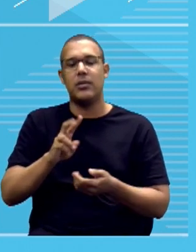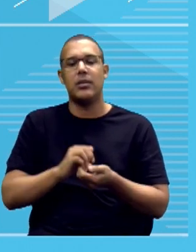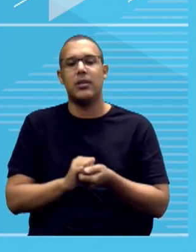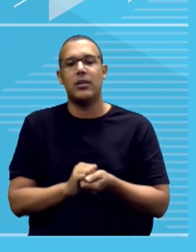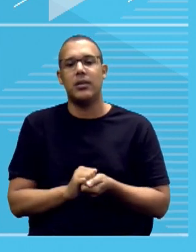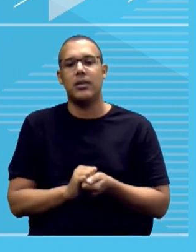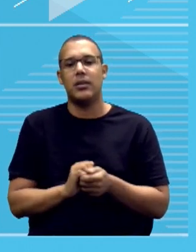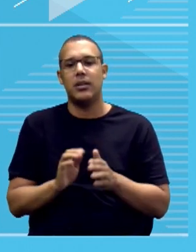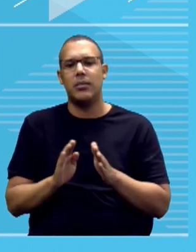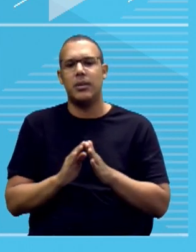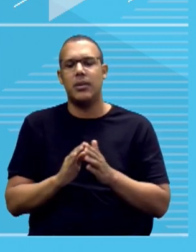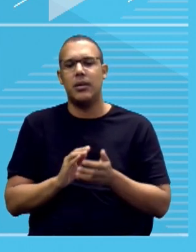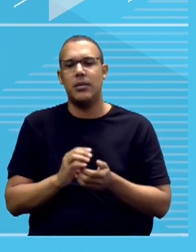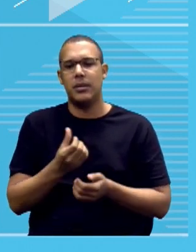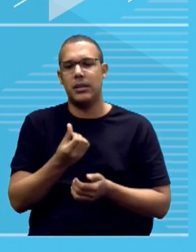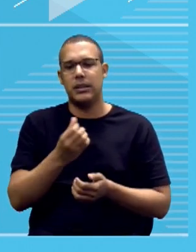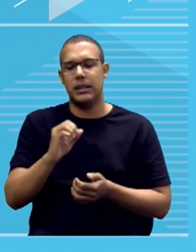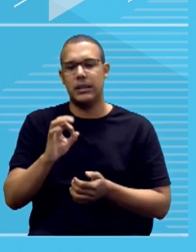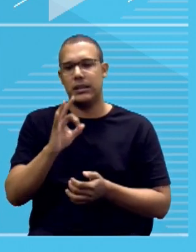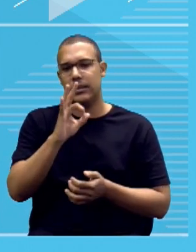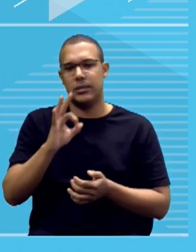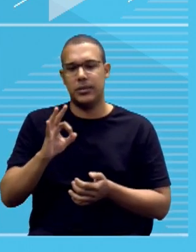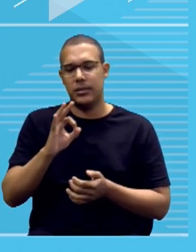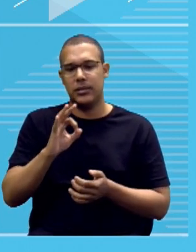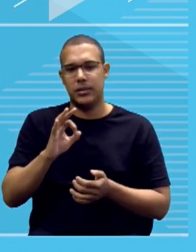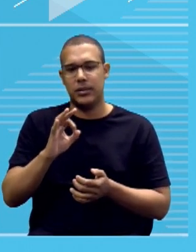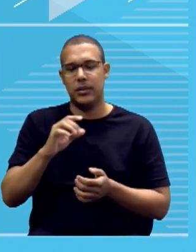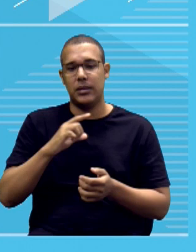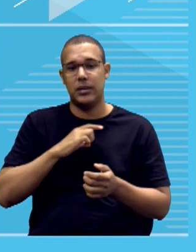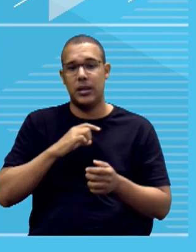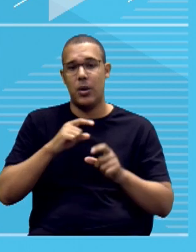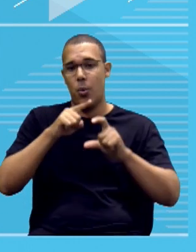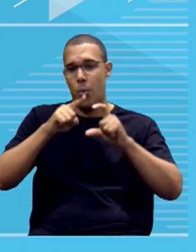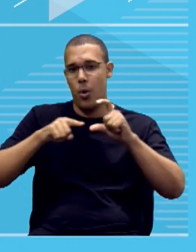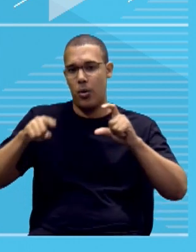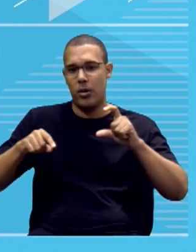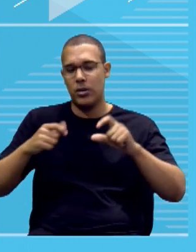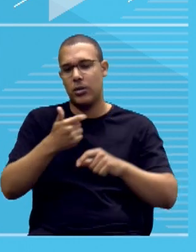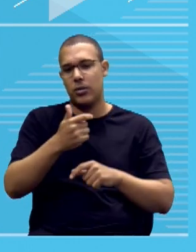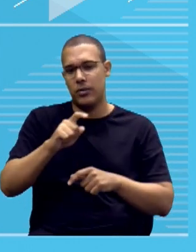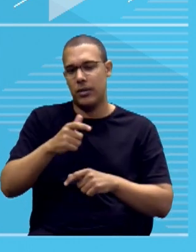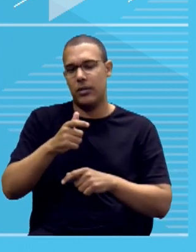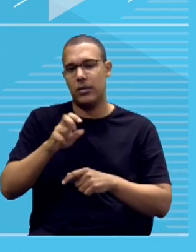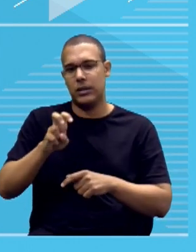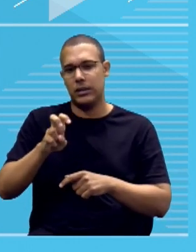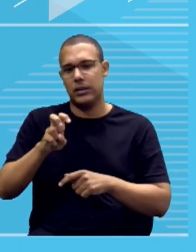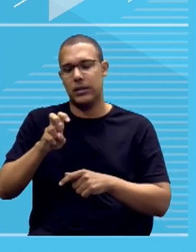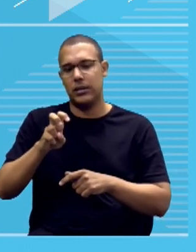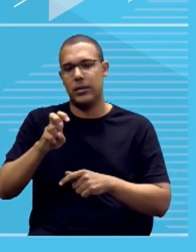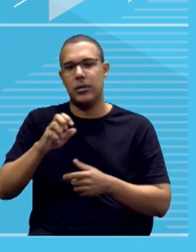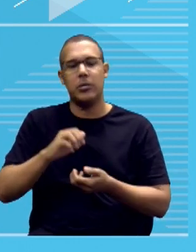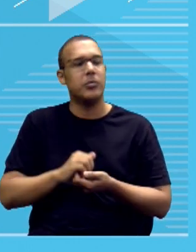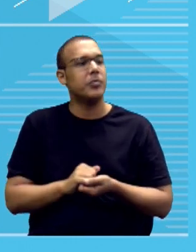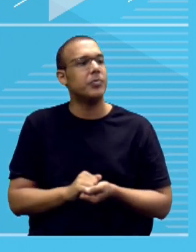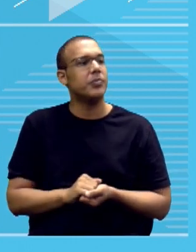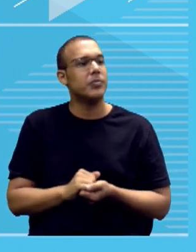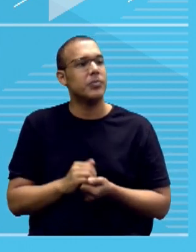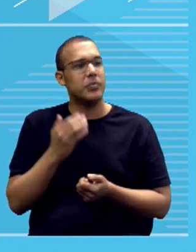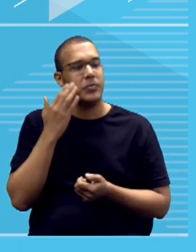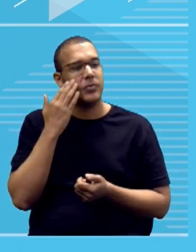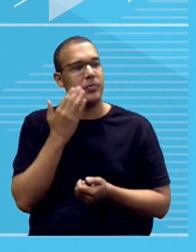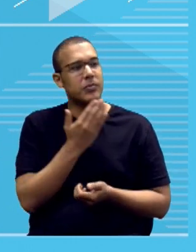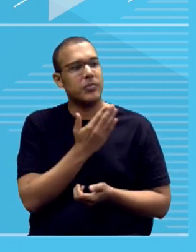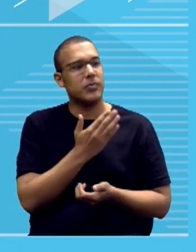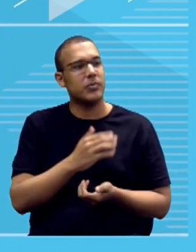rendimento de 60%. E por ele passa uma corrente de 2,5 amperes. Então a FEM é igual a DDP mais R vezes